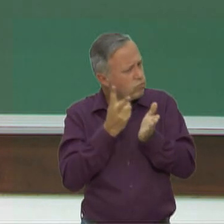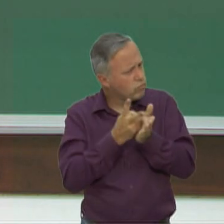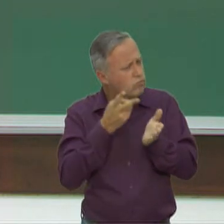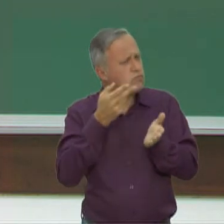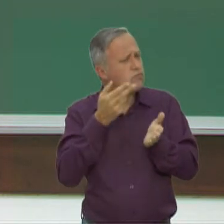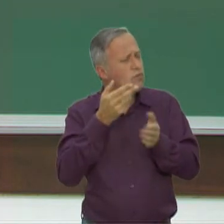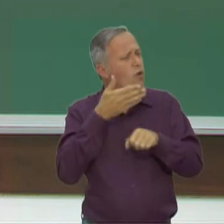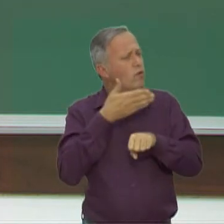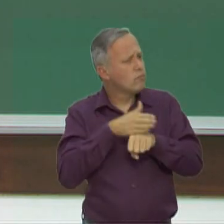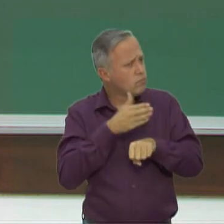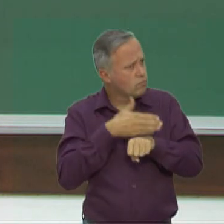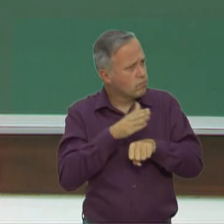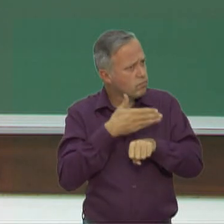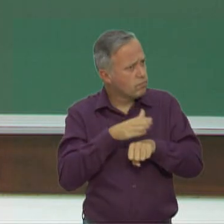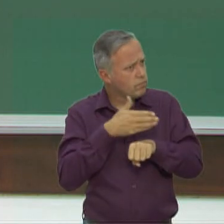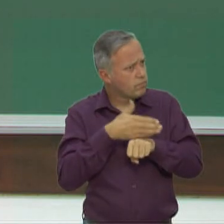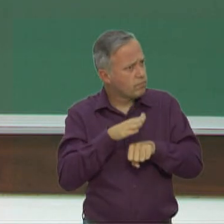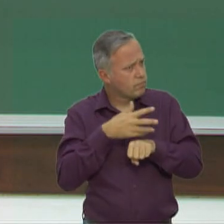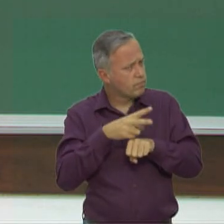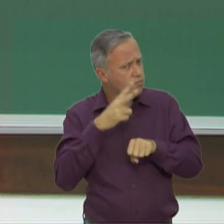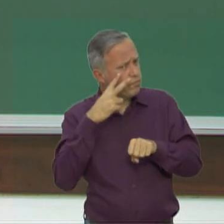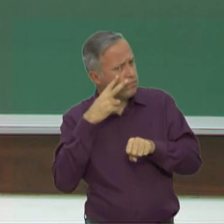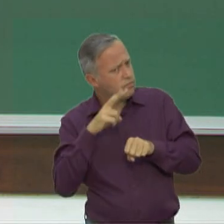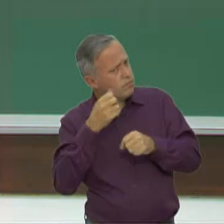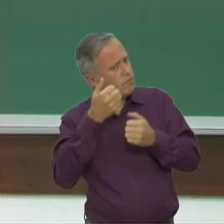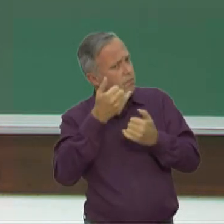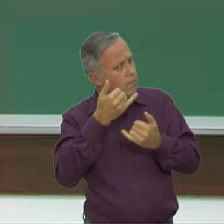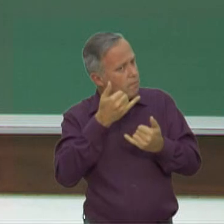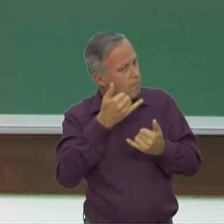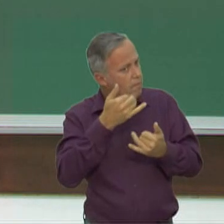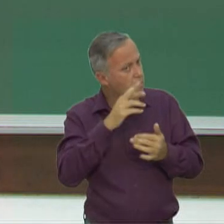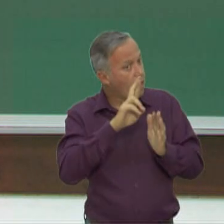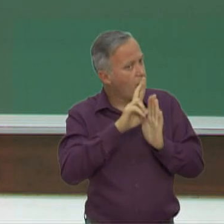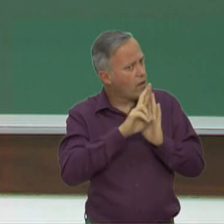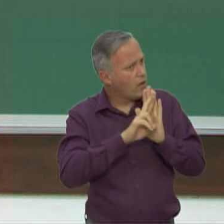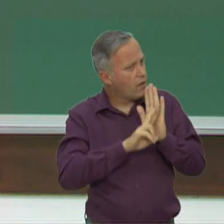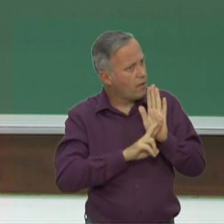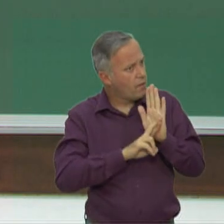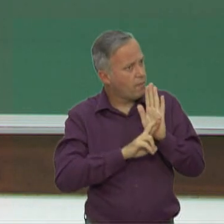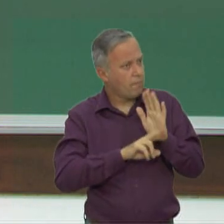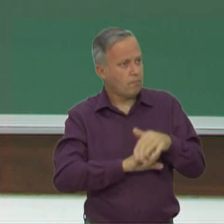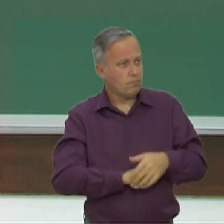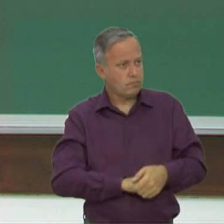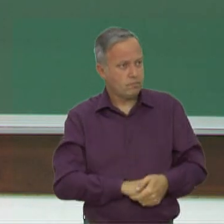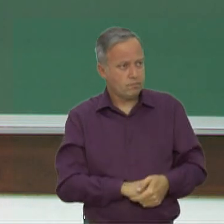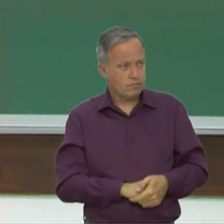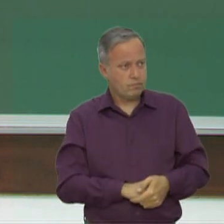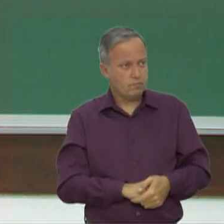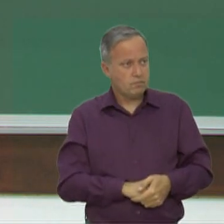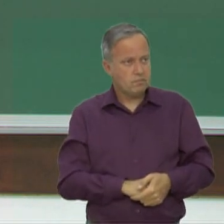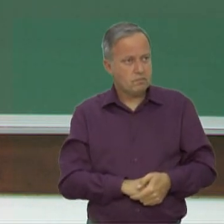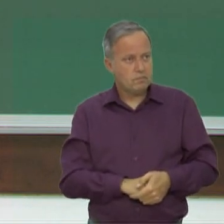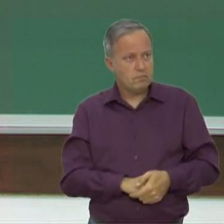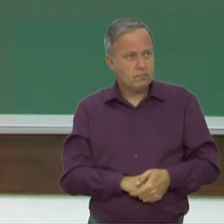aí, volte lá nas explicações, nas regras e tente outra vez, ok?